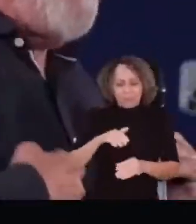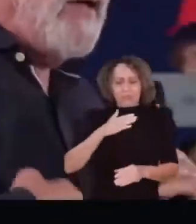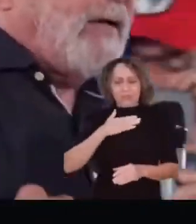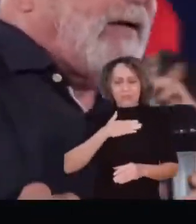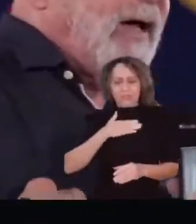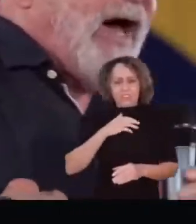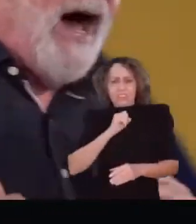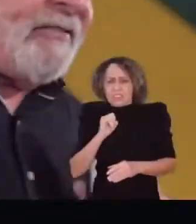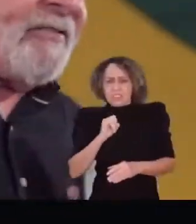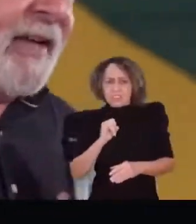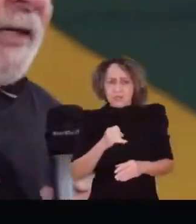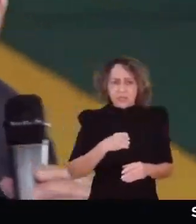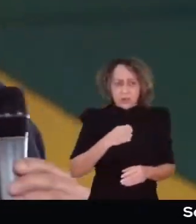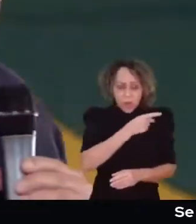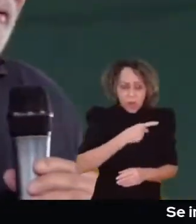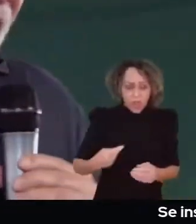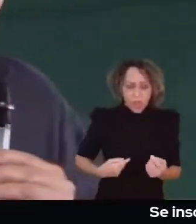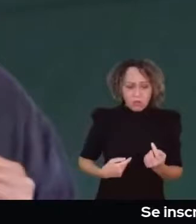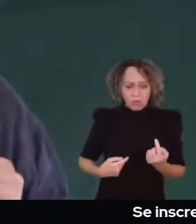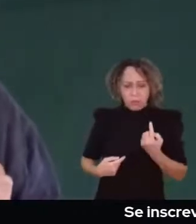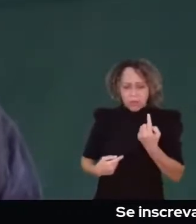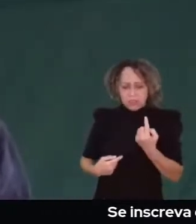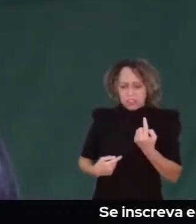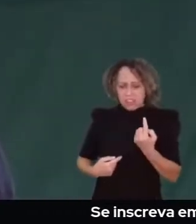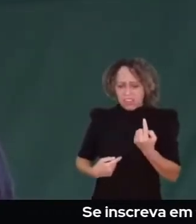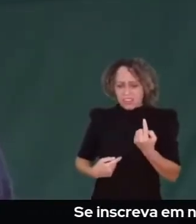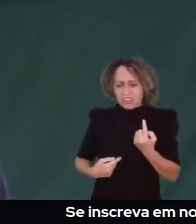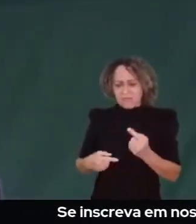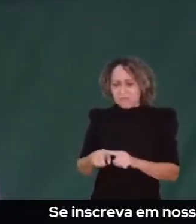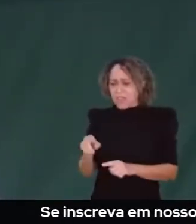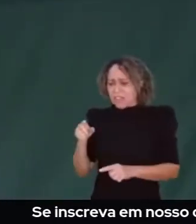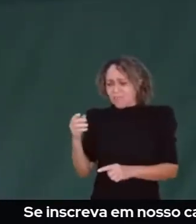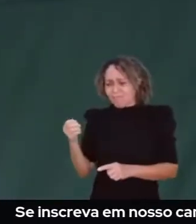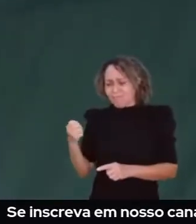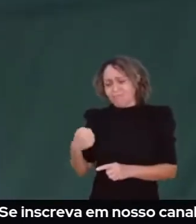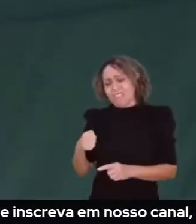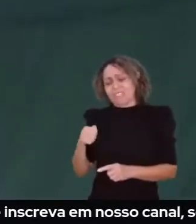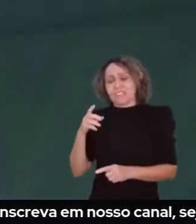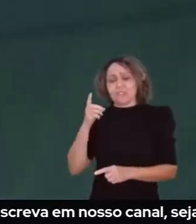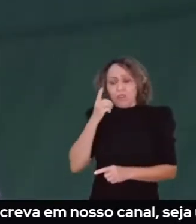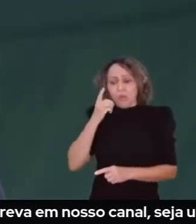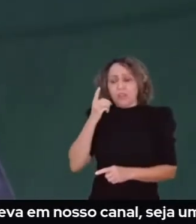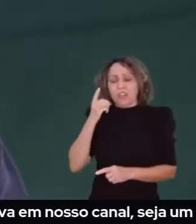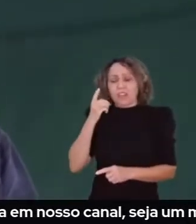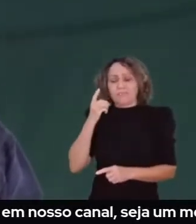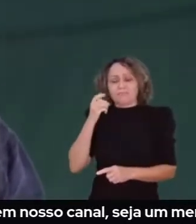não sabem a sede que eu estou de fazer. Vocês não sabem.